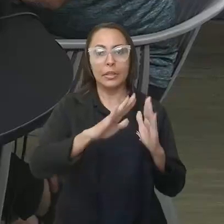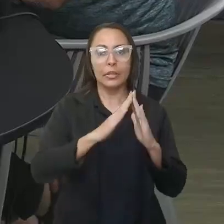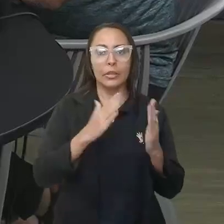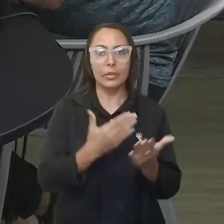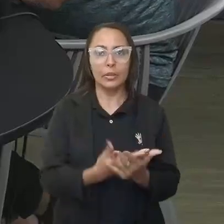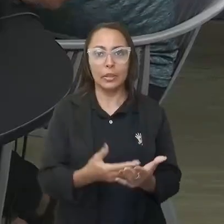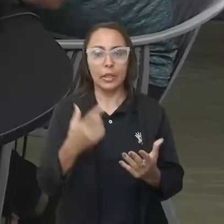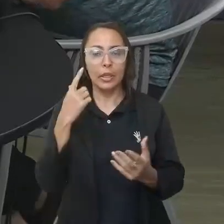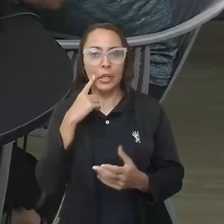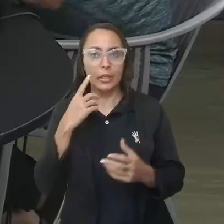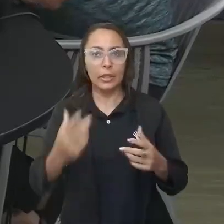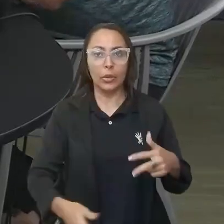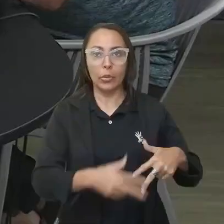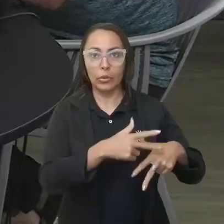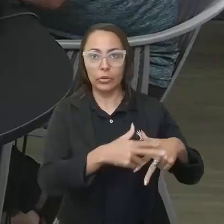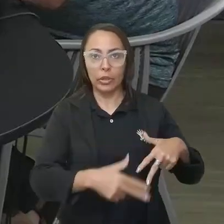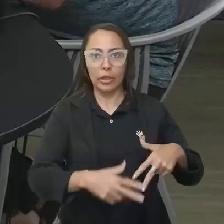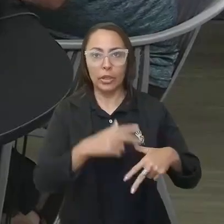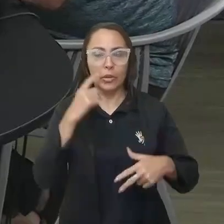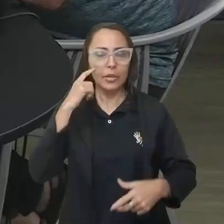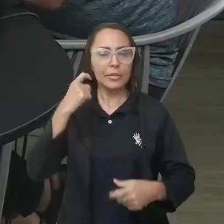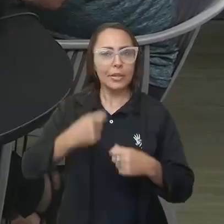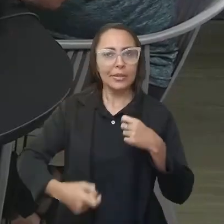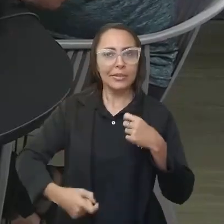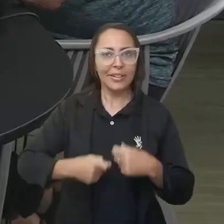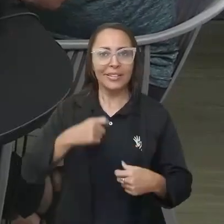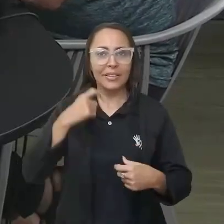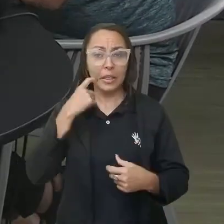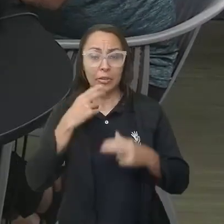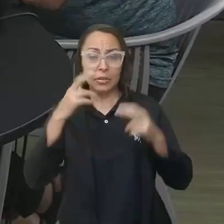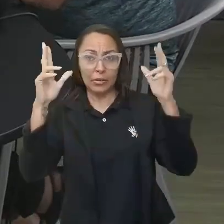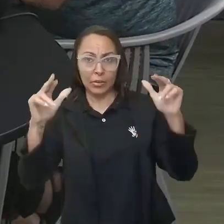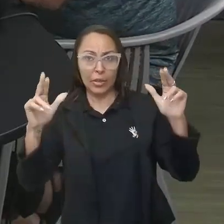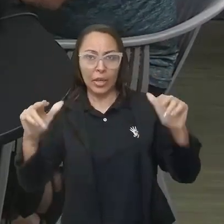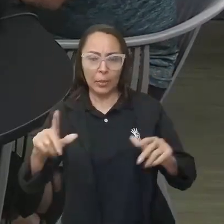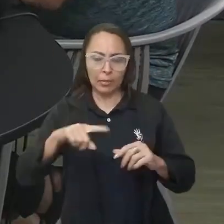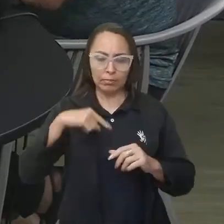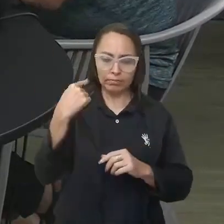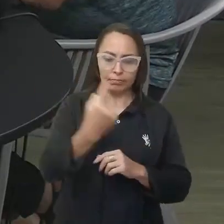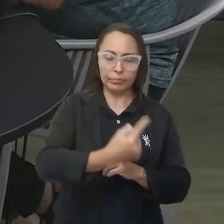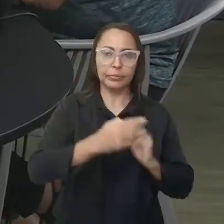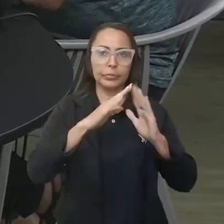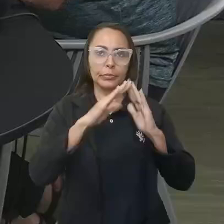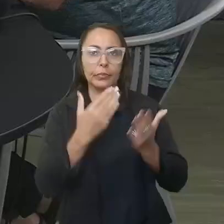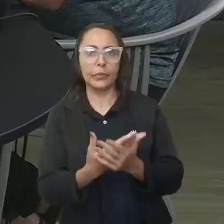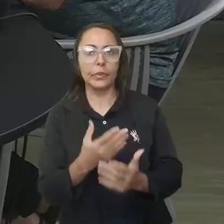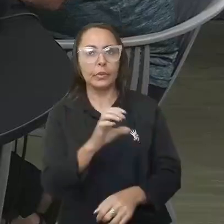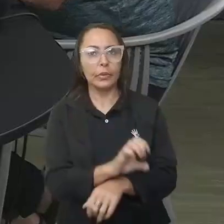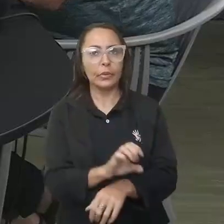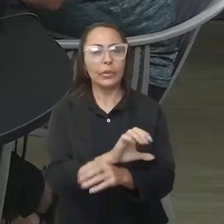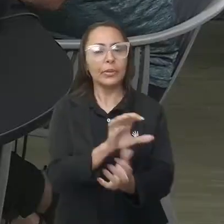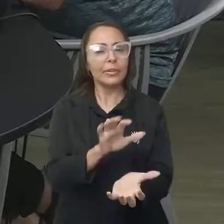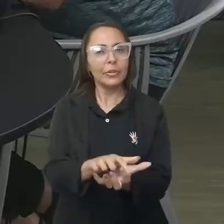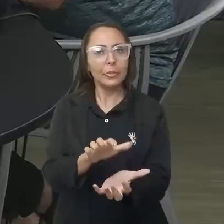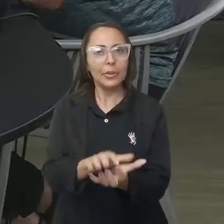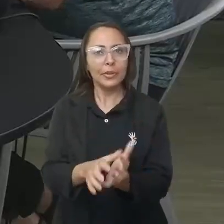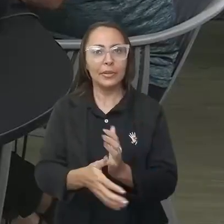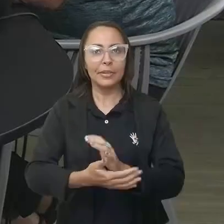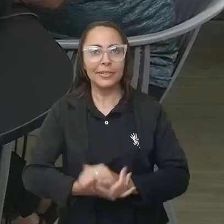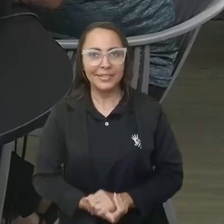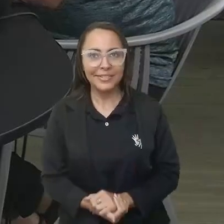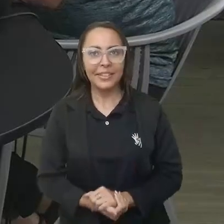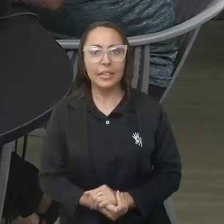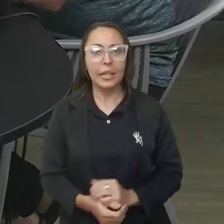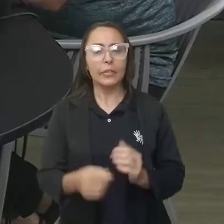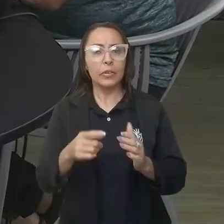gênero e sexualidade, né, como é que é visto esses temas dentro das nossas escolas do estado de Pernambuco, da rede estadual. Fazer